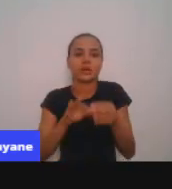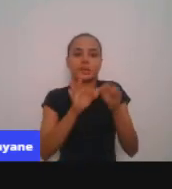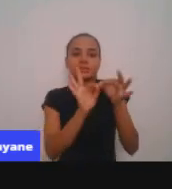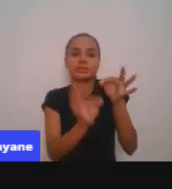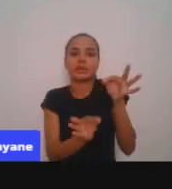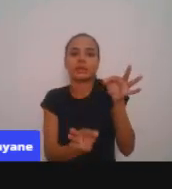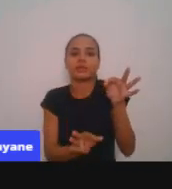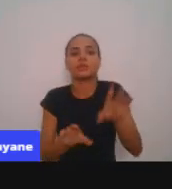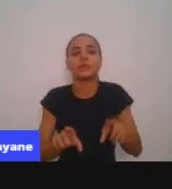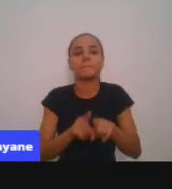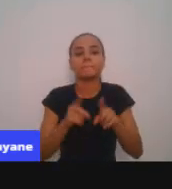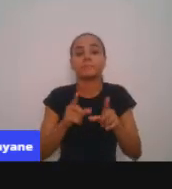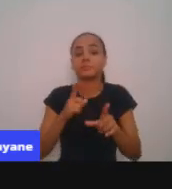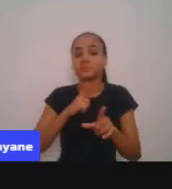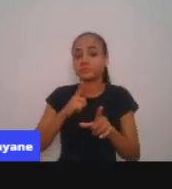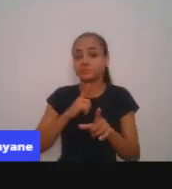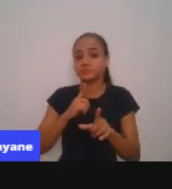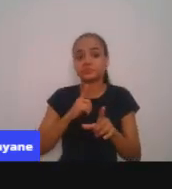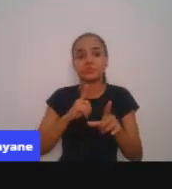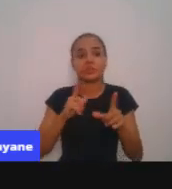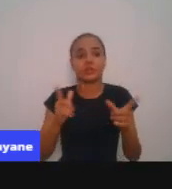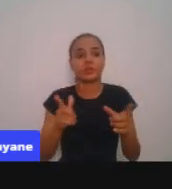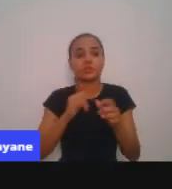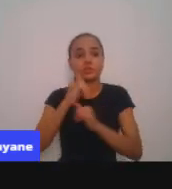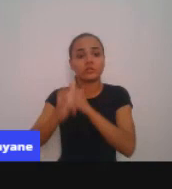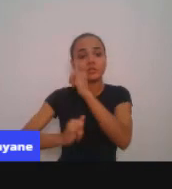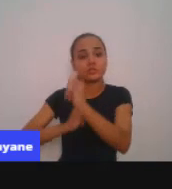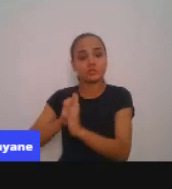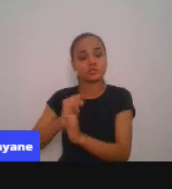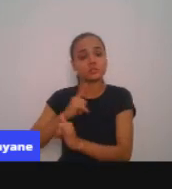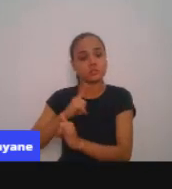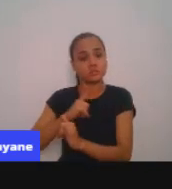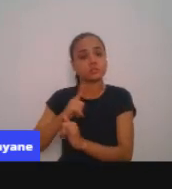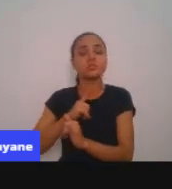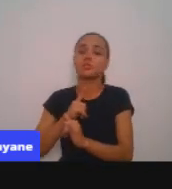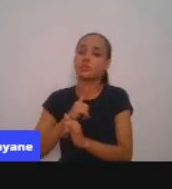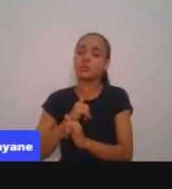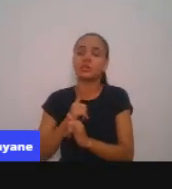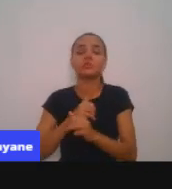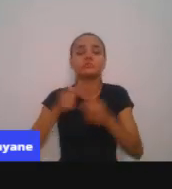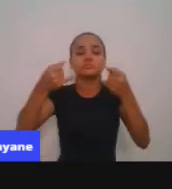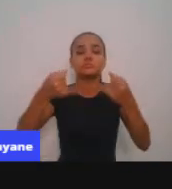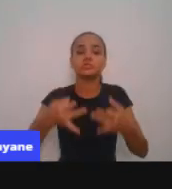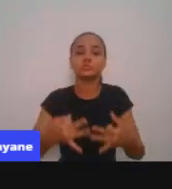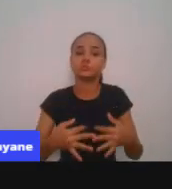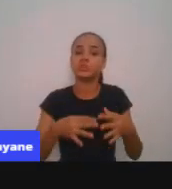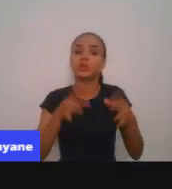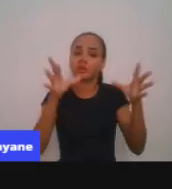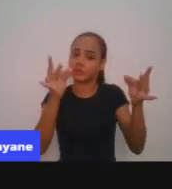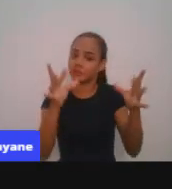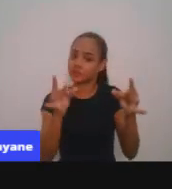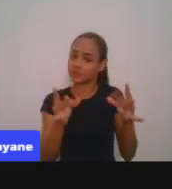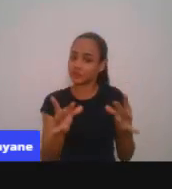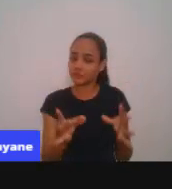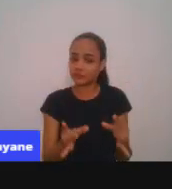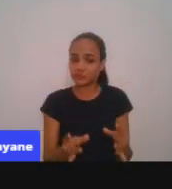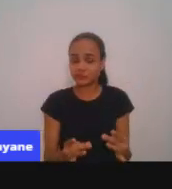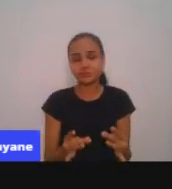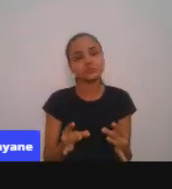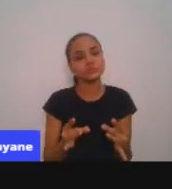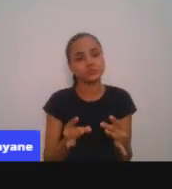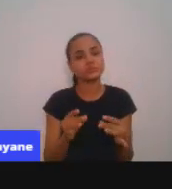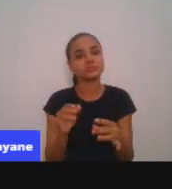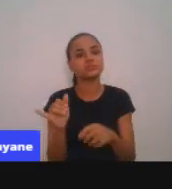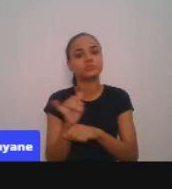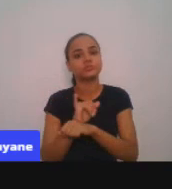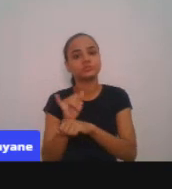muito legais, sabe, que explicam passo a passo. Até alguns que eu não conhecia, que eu fui lá e fui vendo, vi